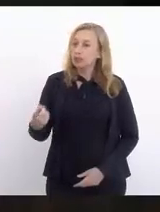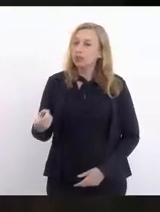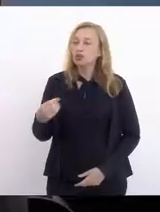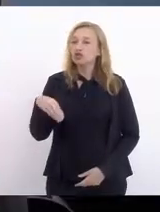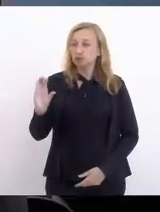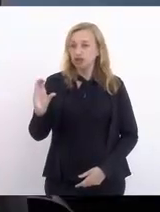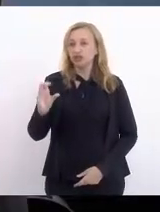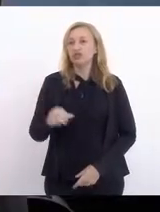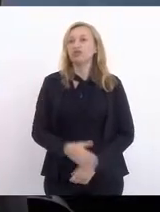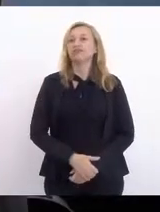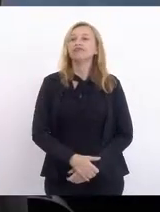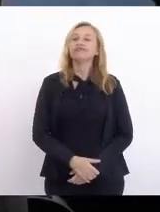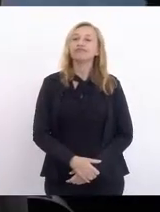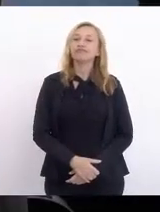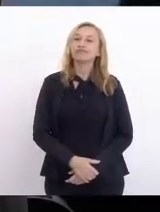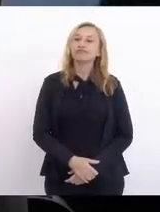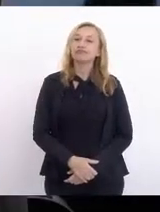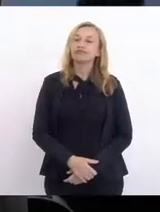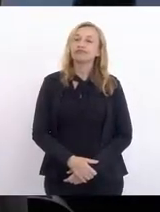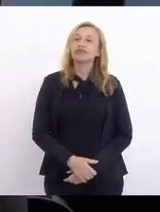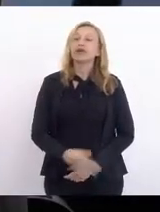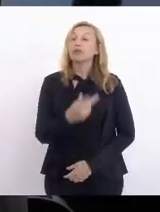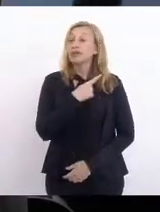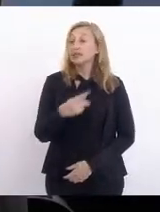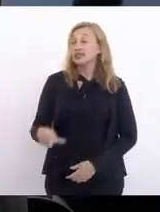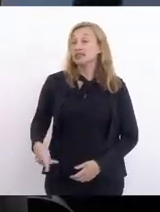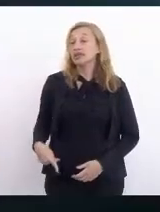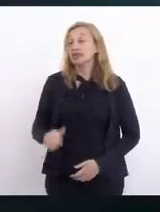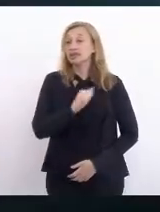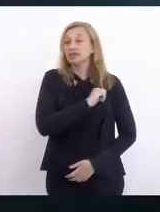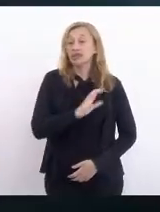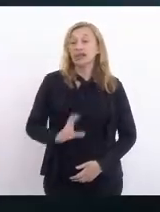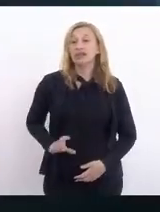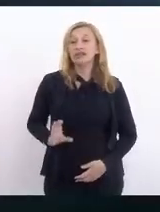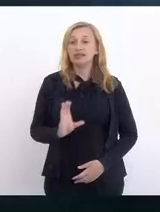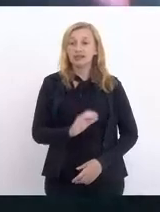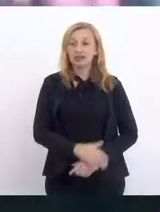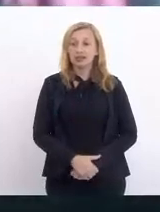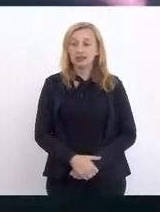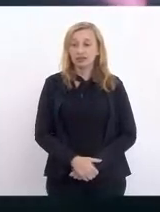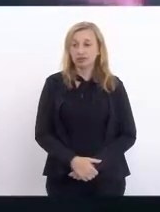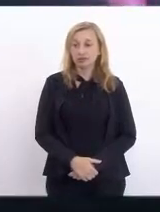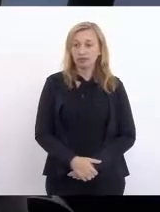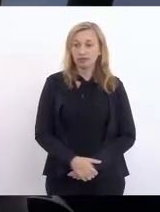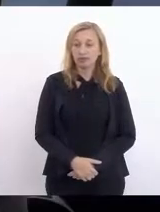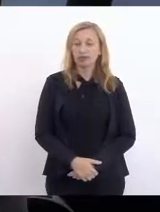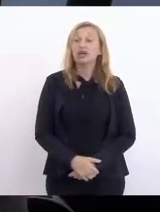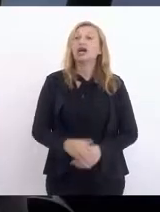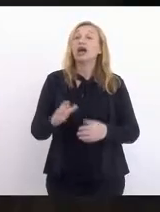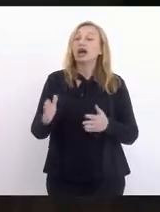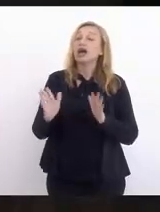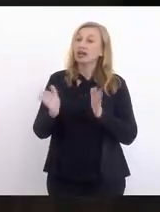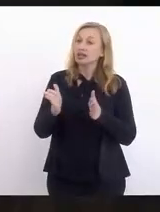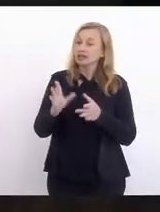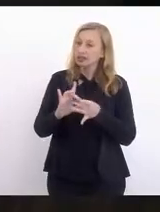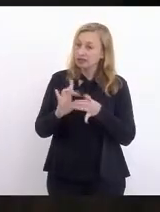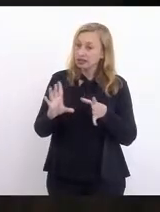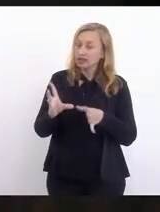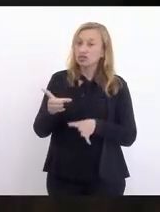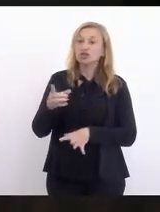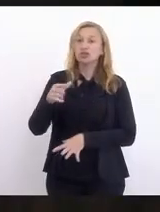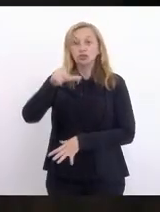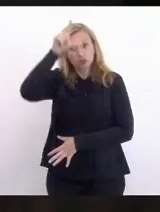deputado Carlos minc o presidente André Ceciliano vem aqui deixa o Luiz está no microfone